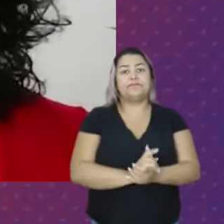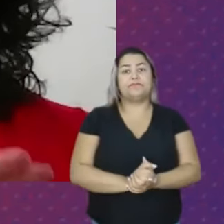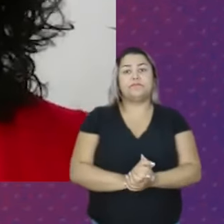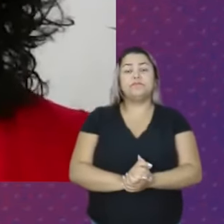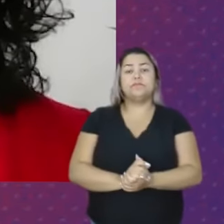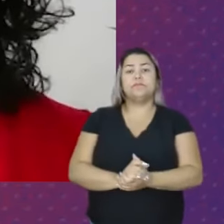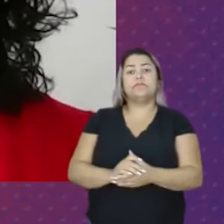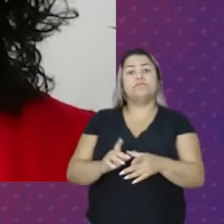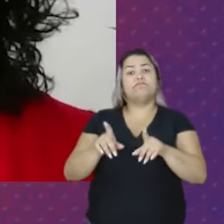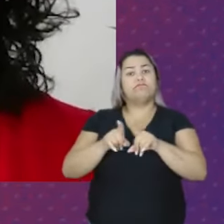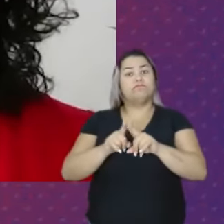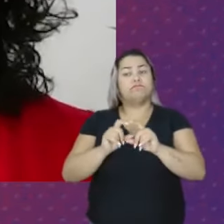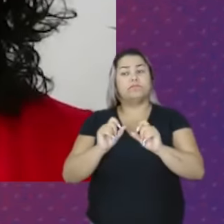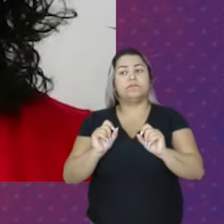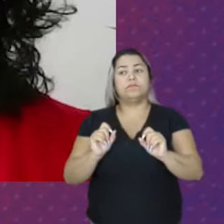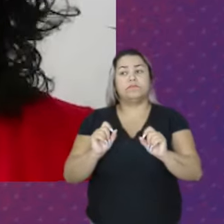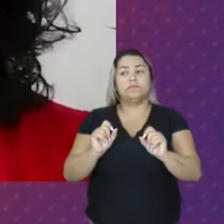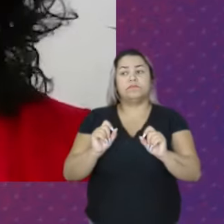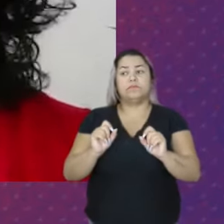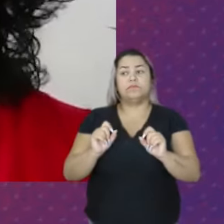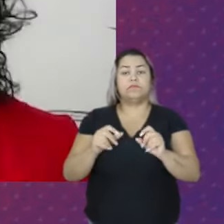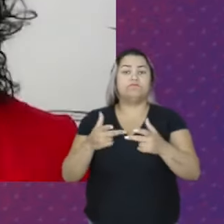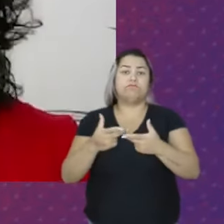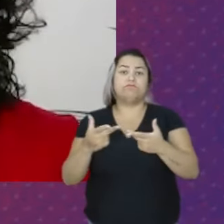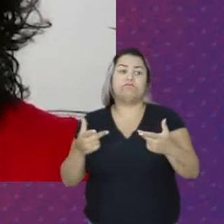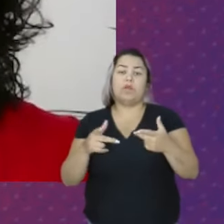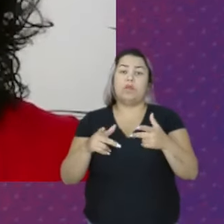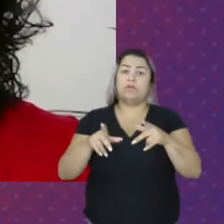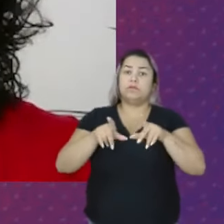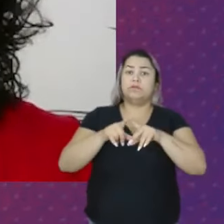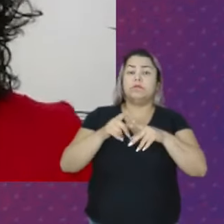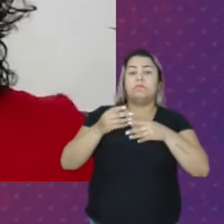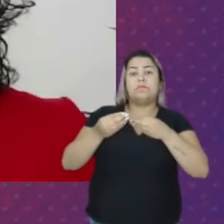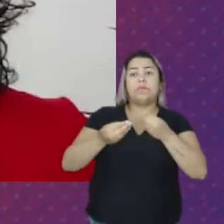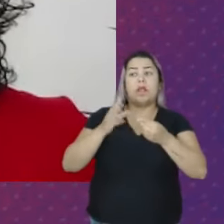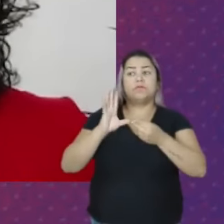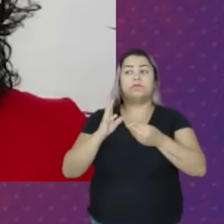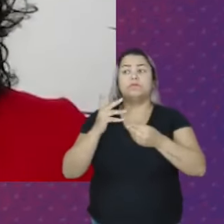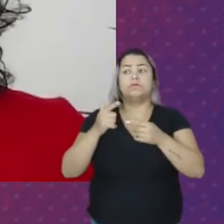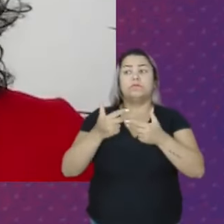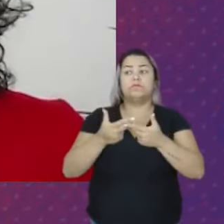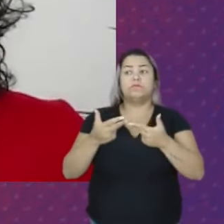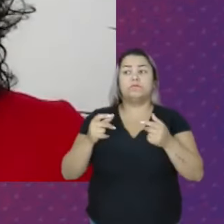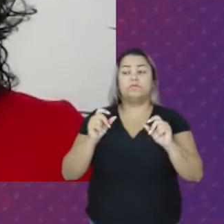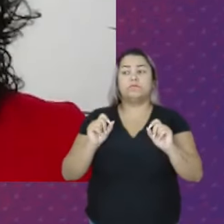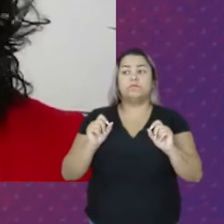de complexidade menor, que trata de situações